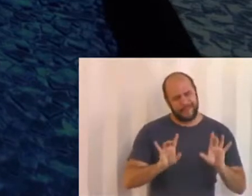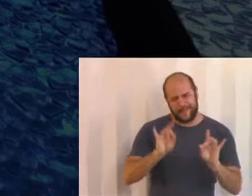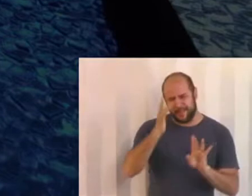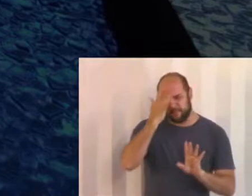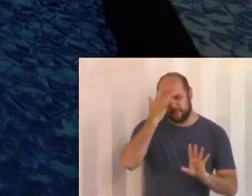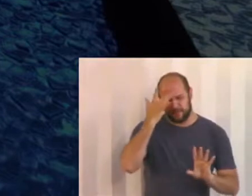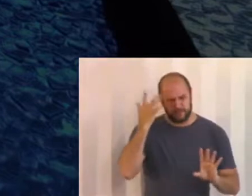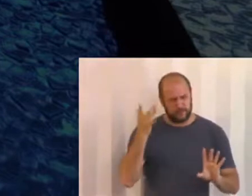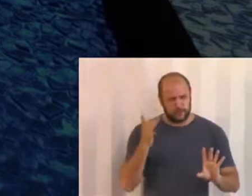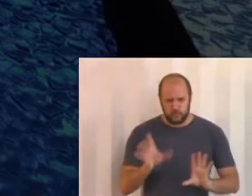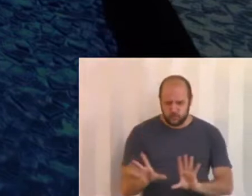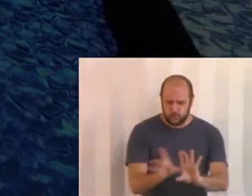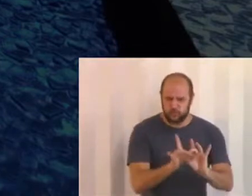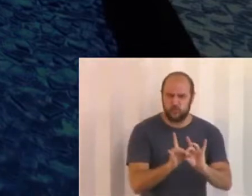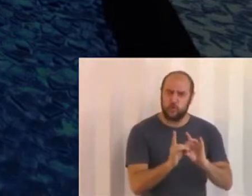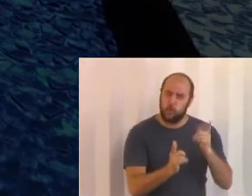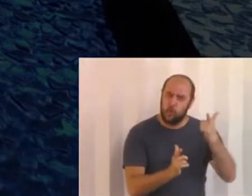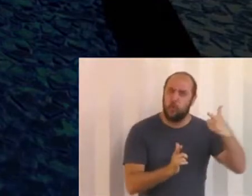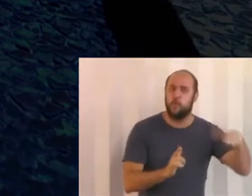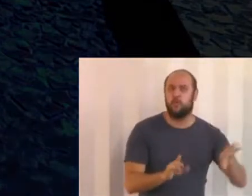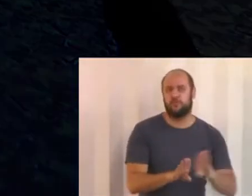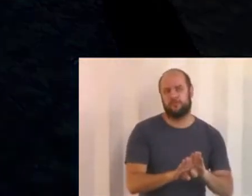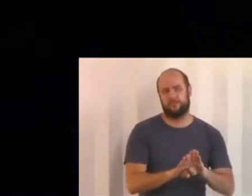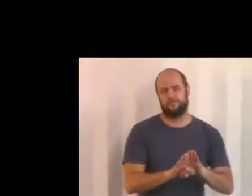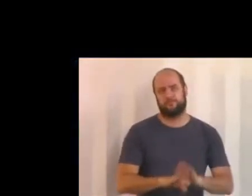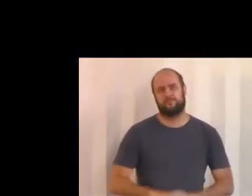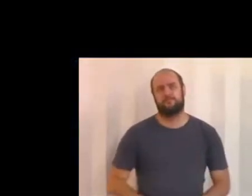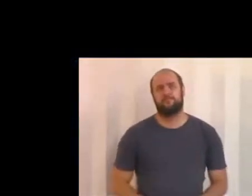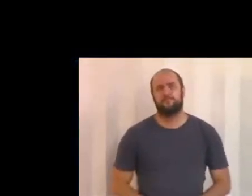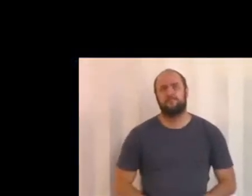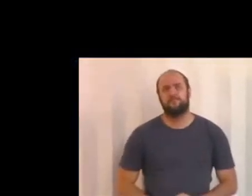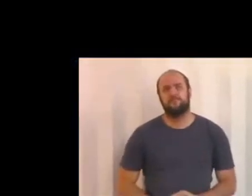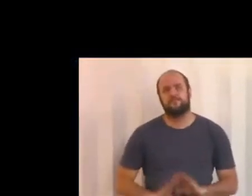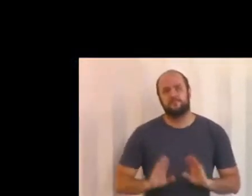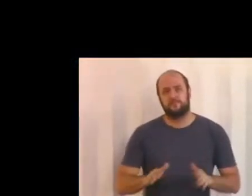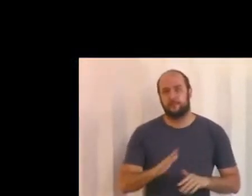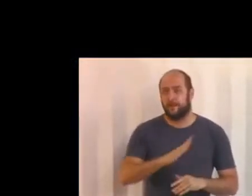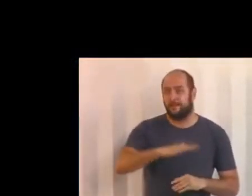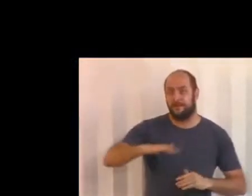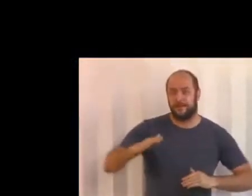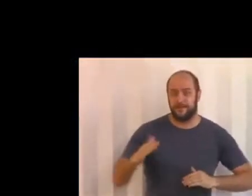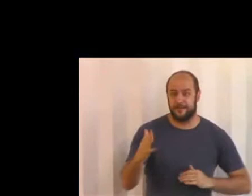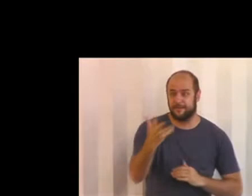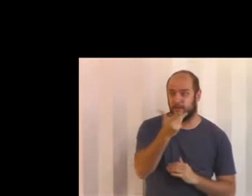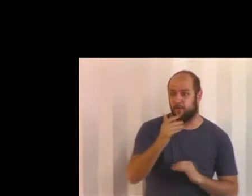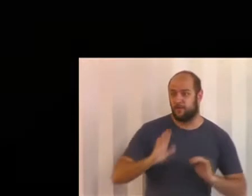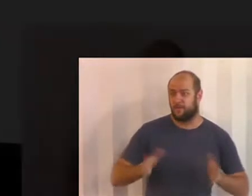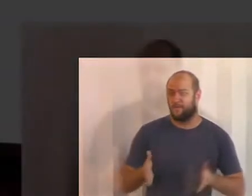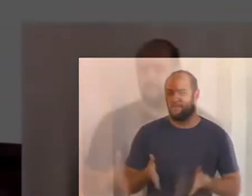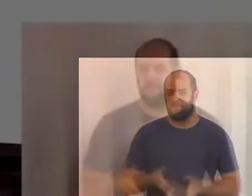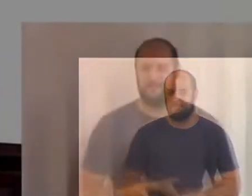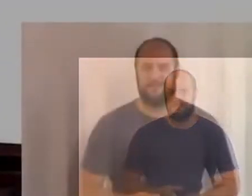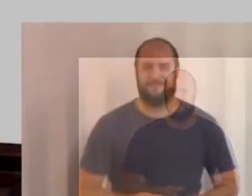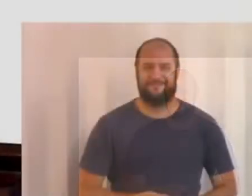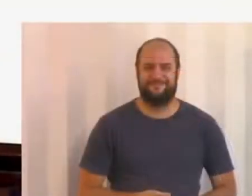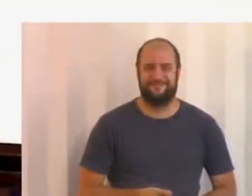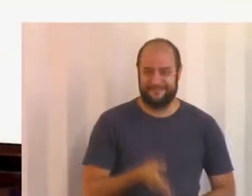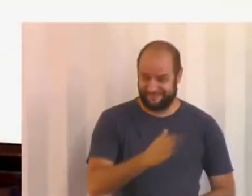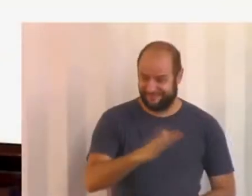é dos outros. Nós vamos começar com as nossas crianças. Crianças,